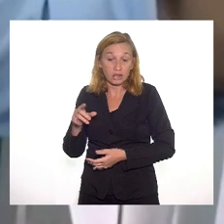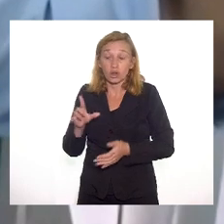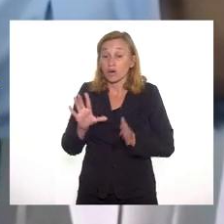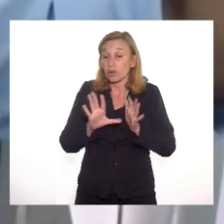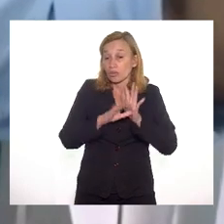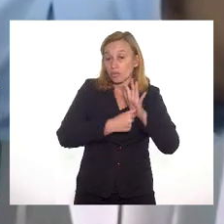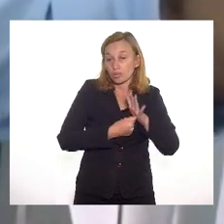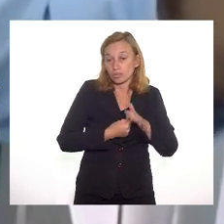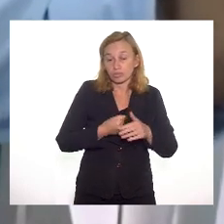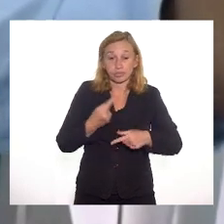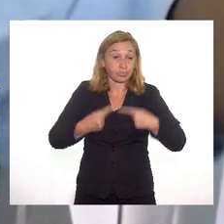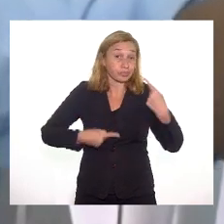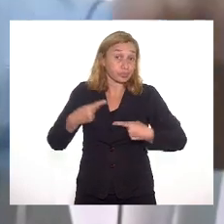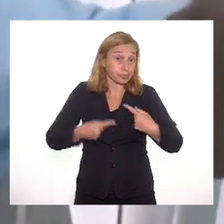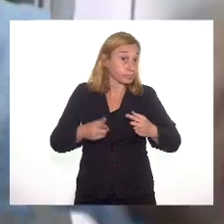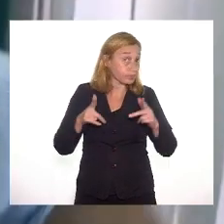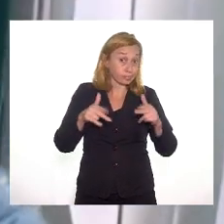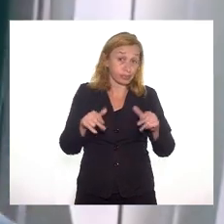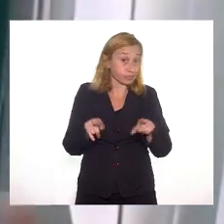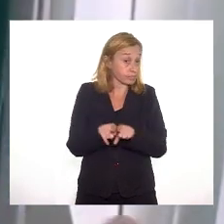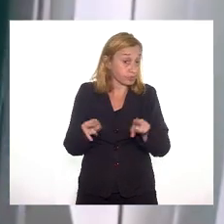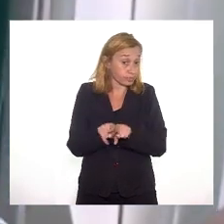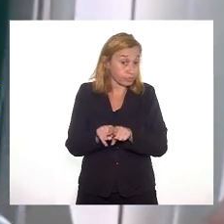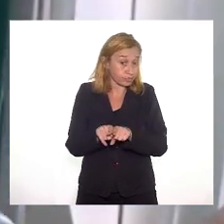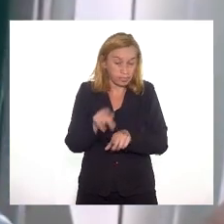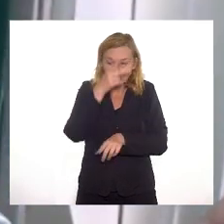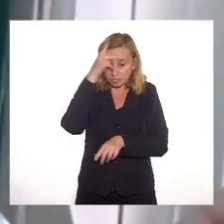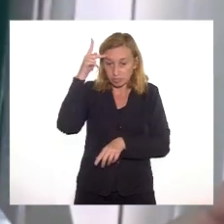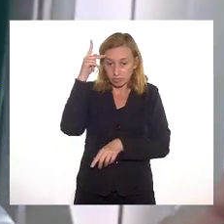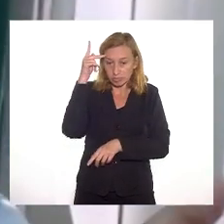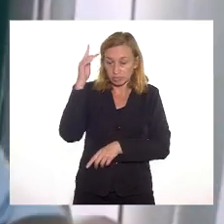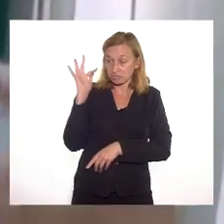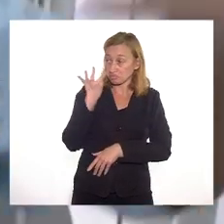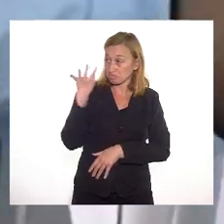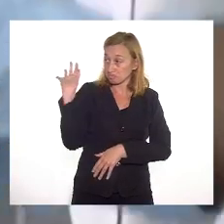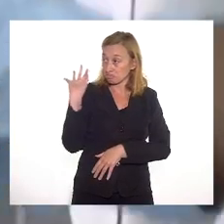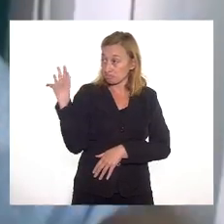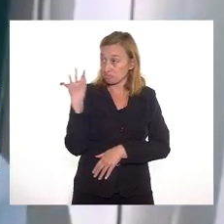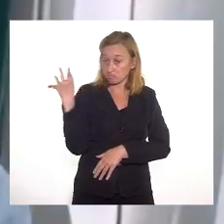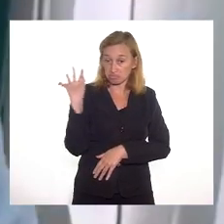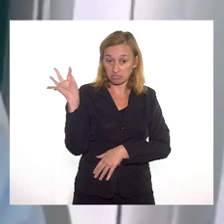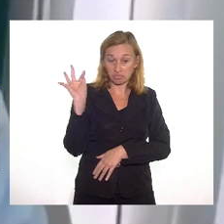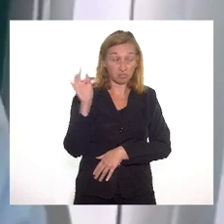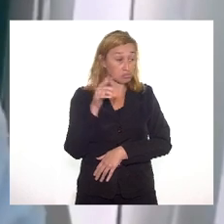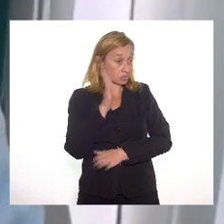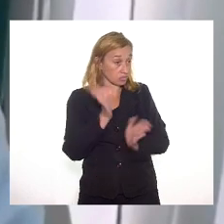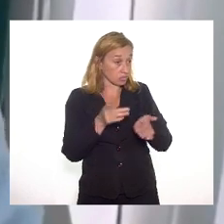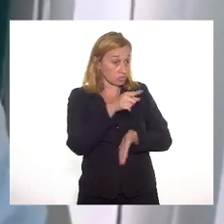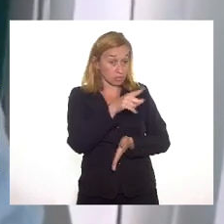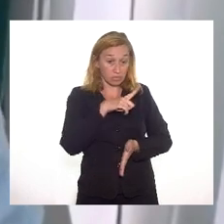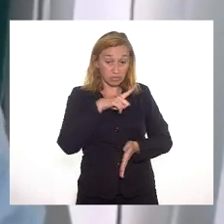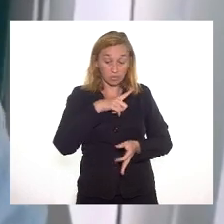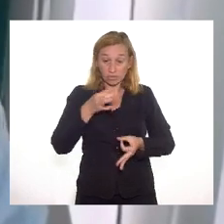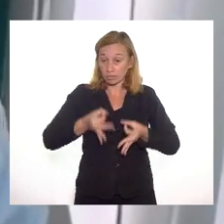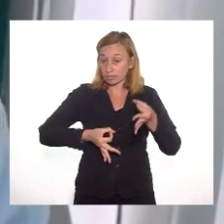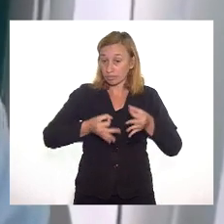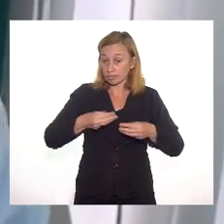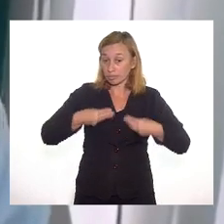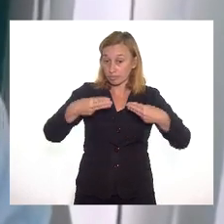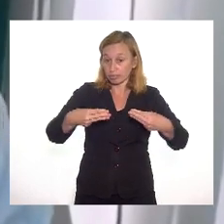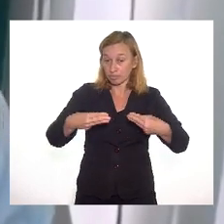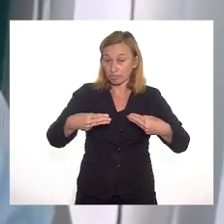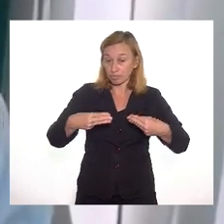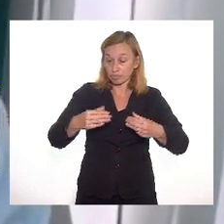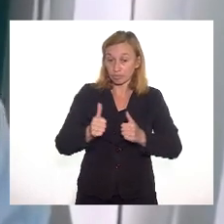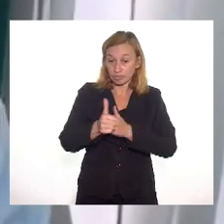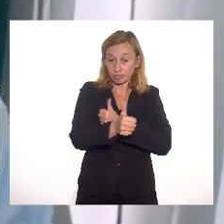vê por aí, né, gente graduada, deputado Luiz Paulo, gestor. Agora mesmo tem um ministro na linha de